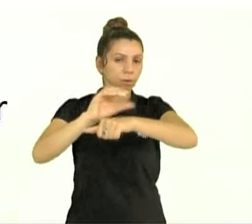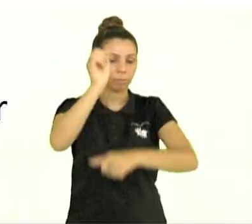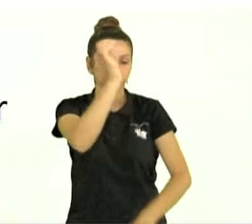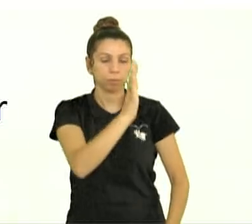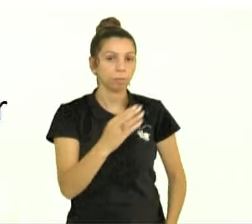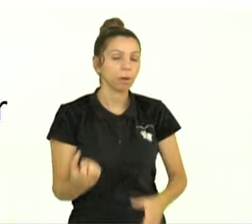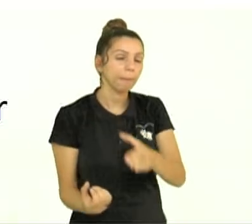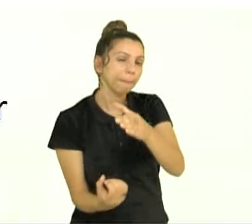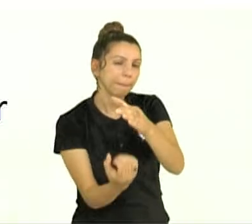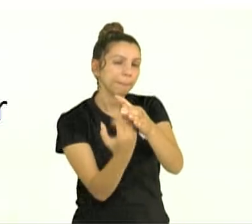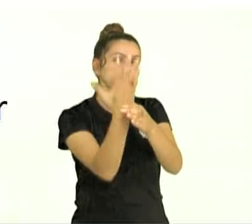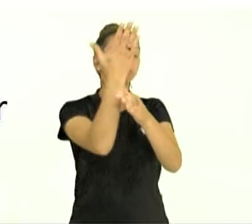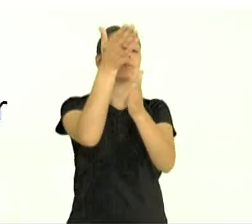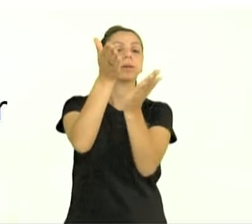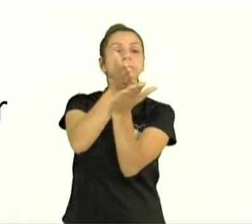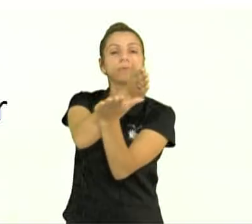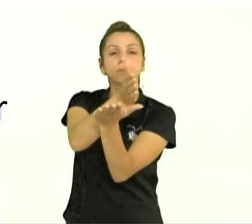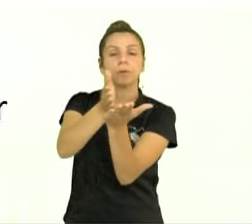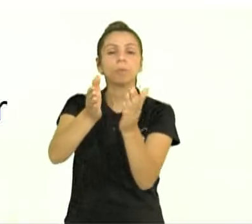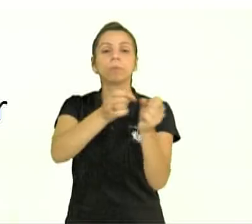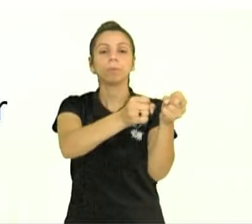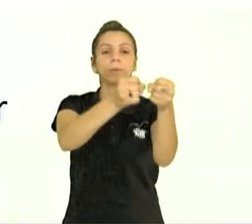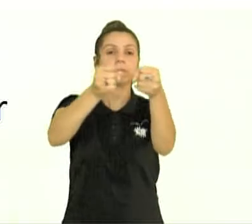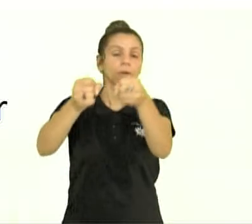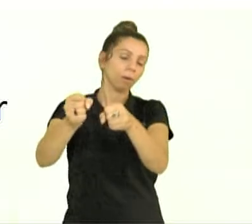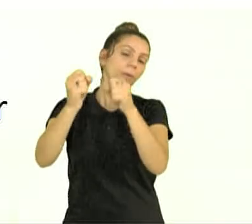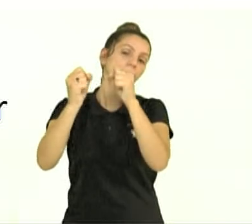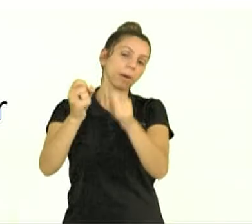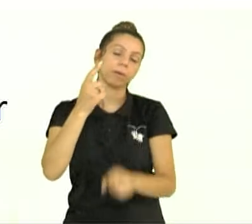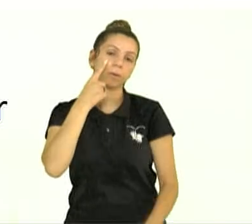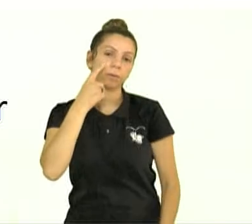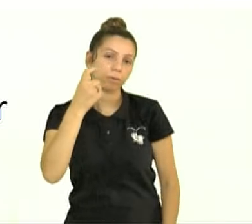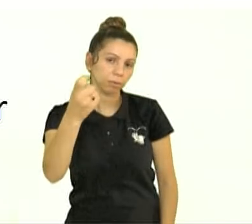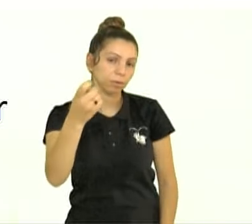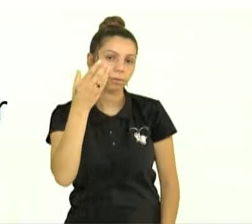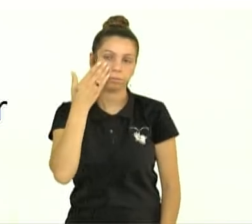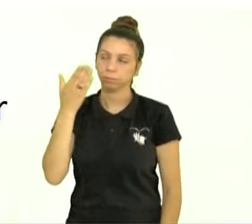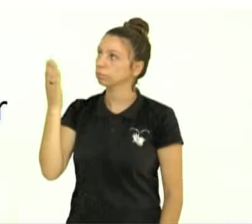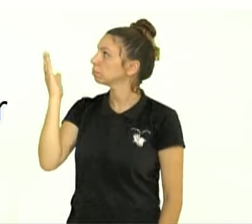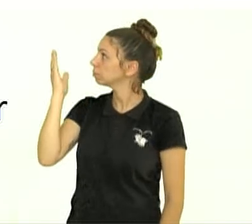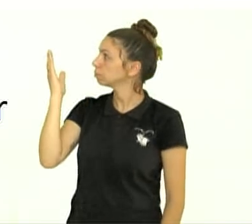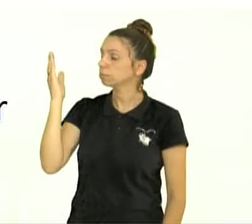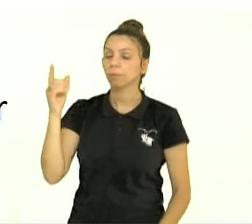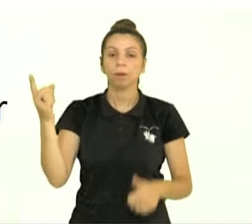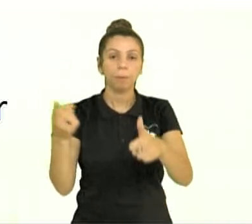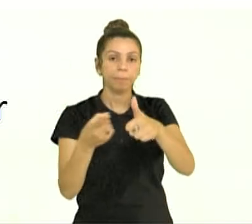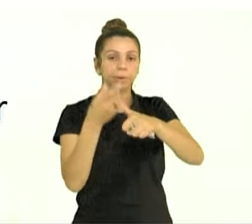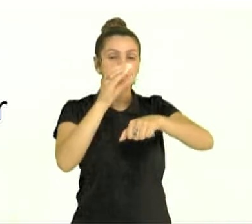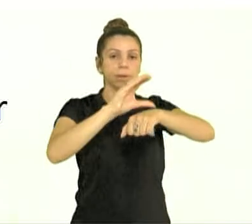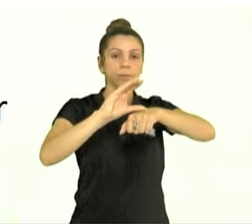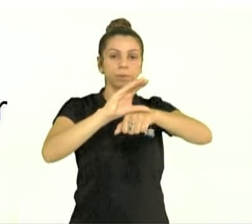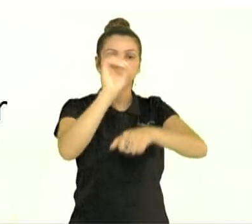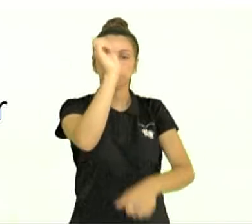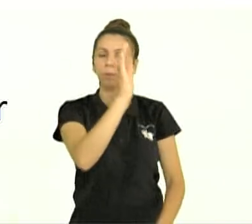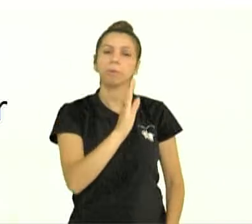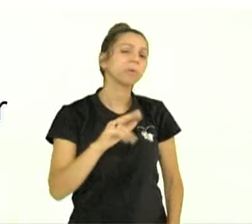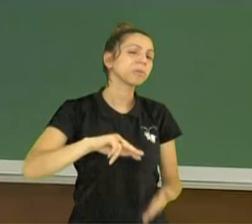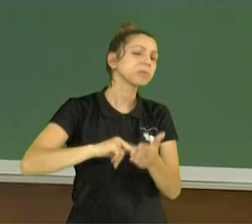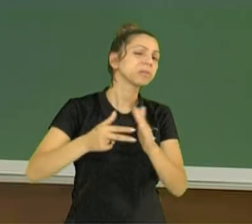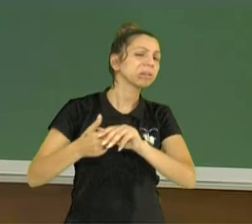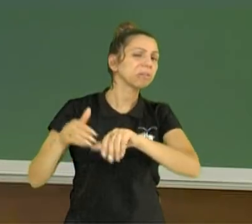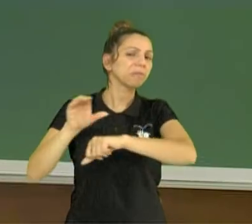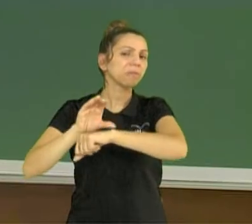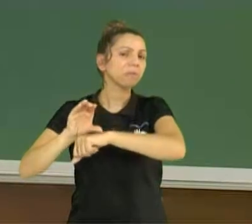Quando surgiu essa primeira divisão dos poderes? Porque vai ter uma curiosidade bem interessante, inclusive. A primeira Constituição do Brasil, o que é Constituição,